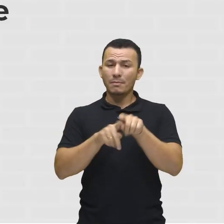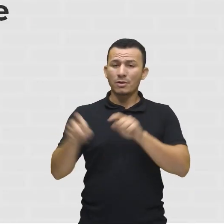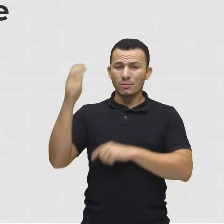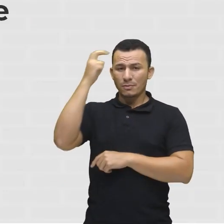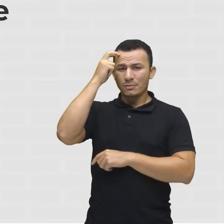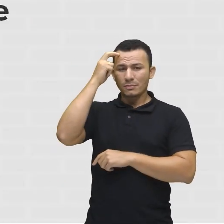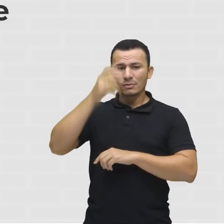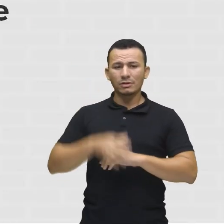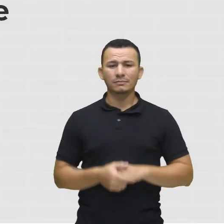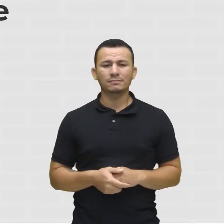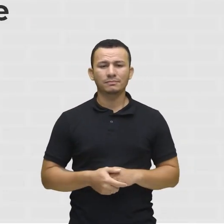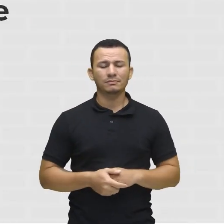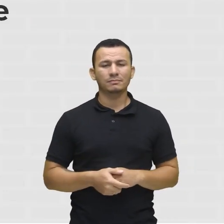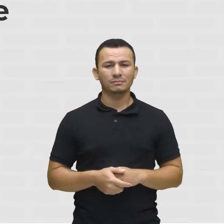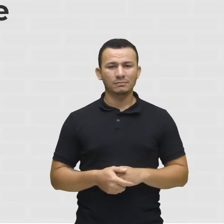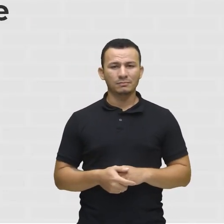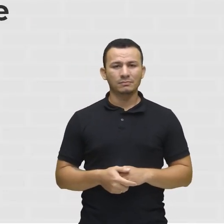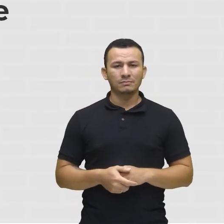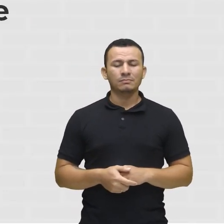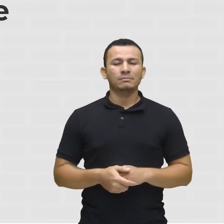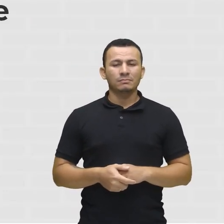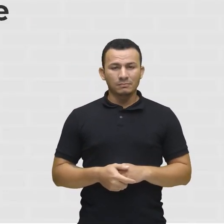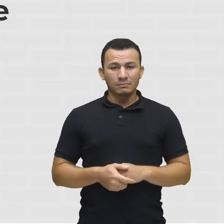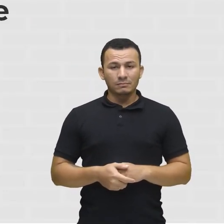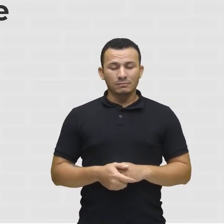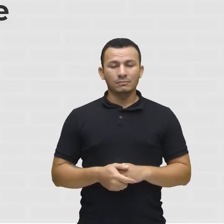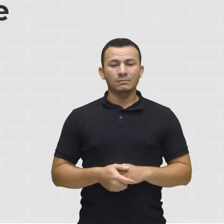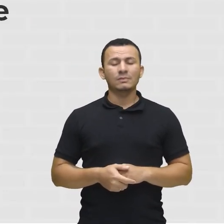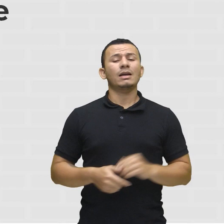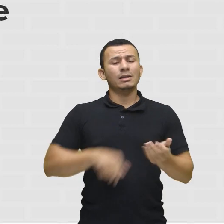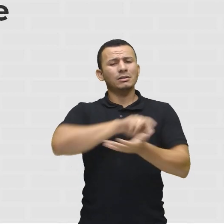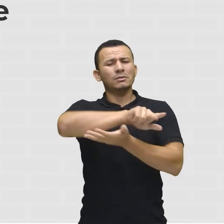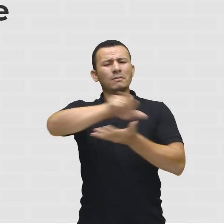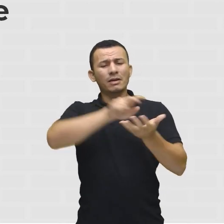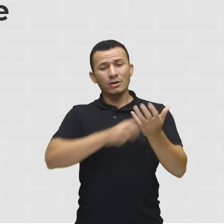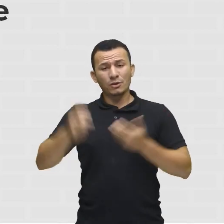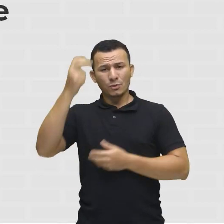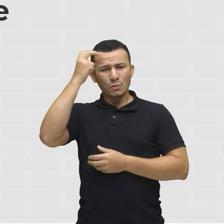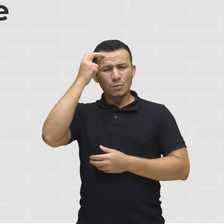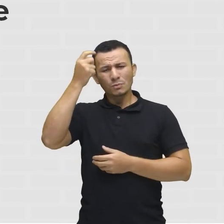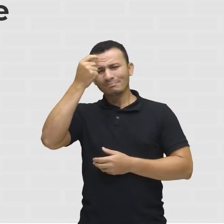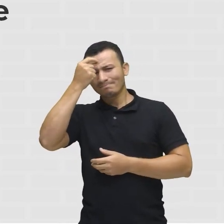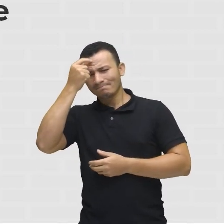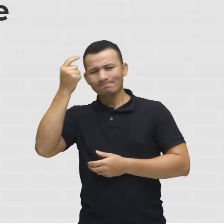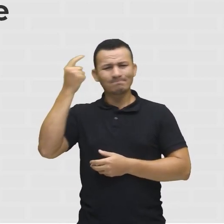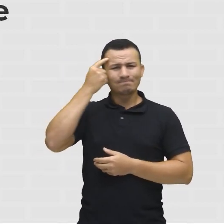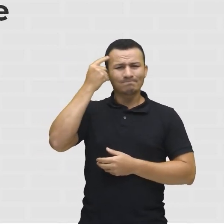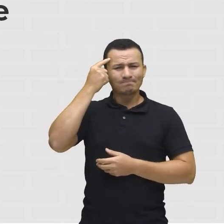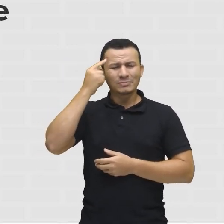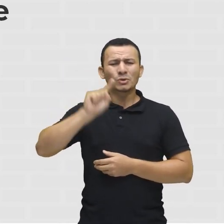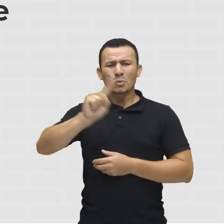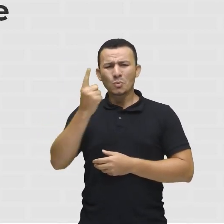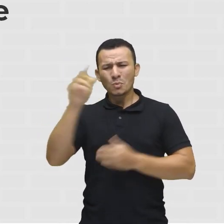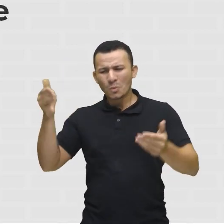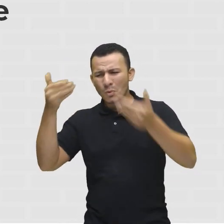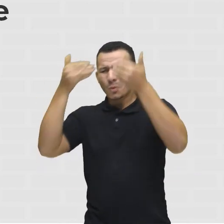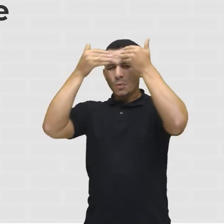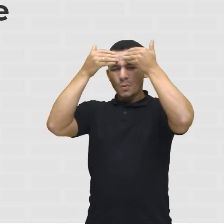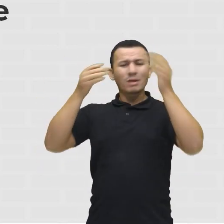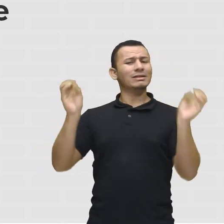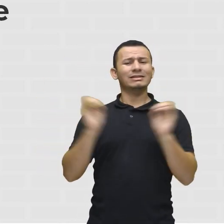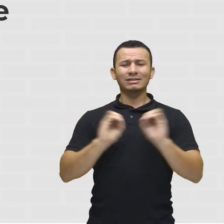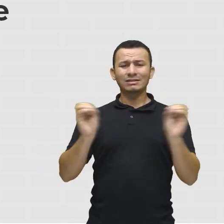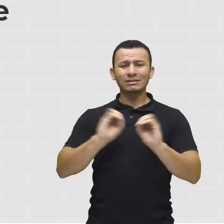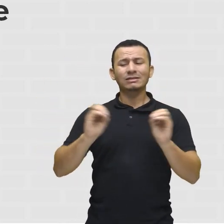a consciência multicultural. É aquilo que eu falei para vocês, não vamos nos fechar num casulo,